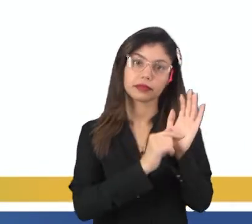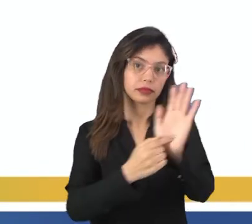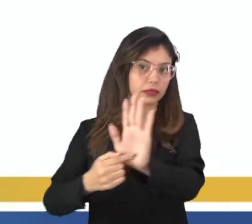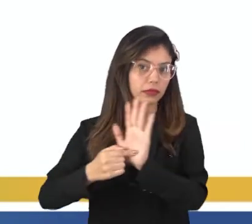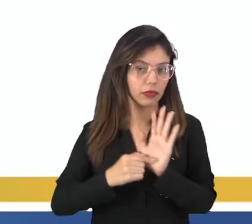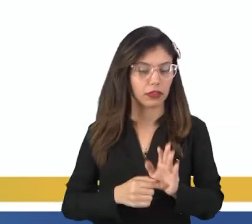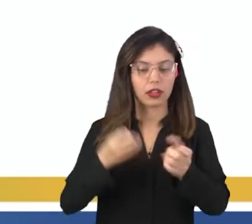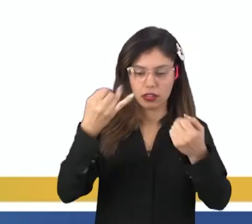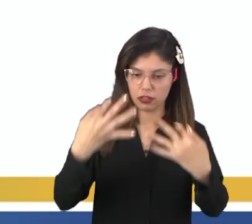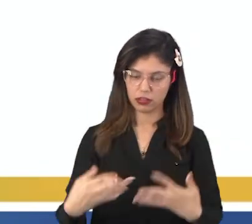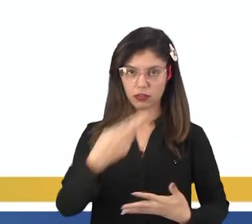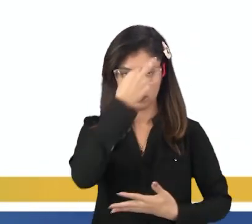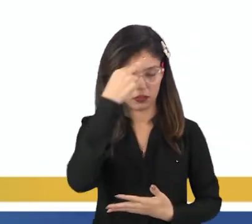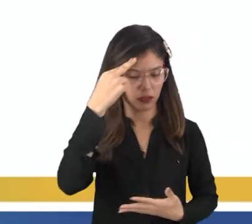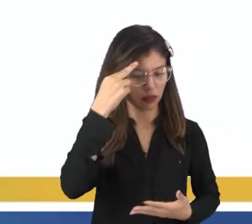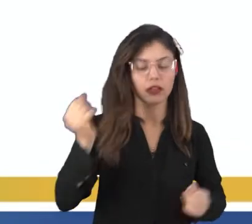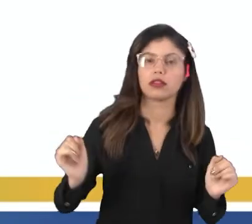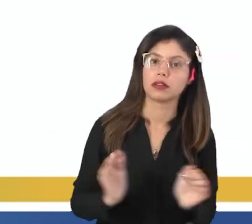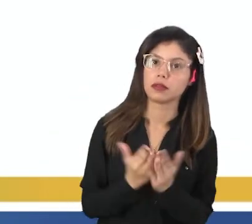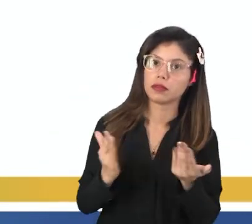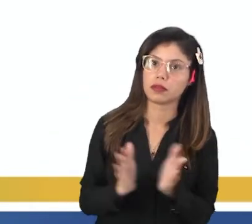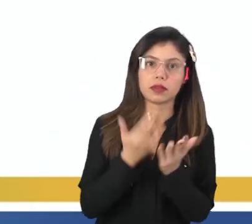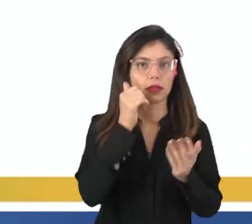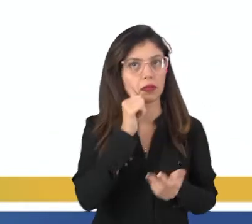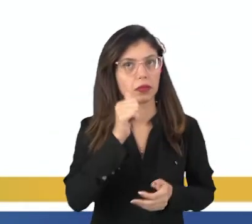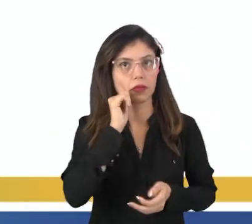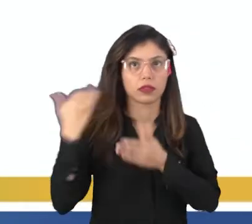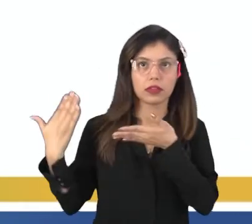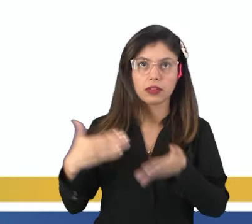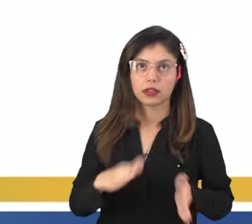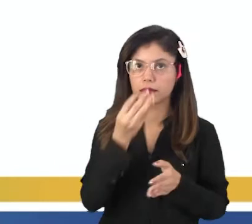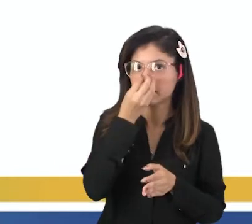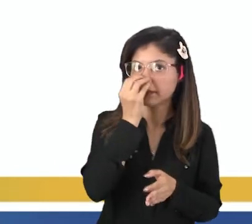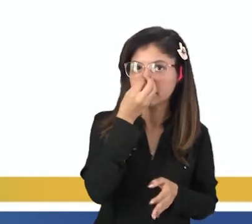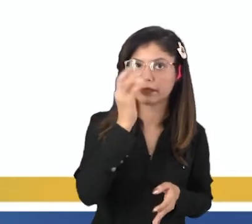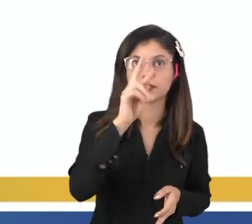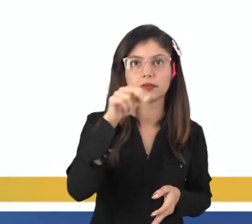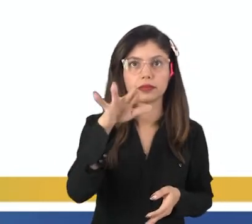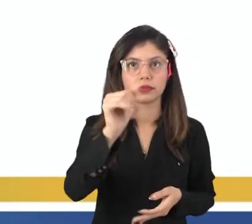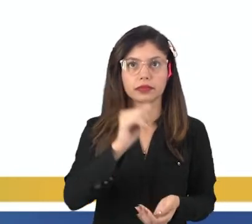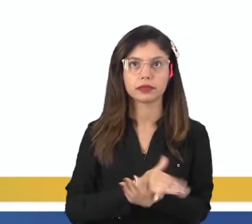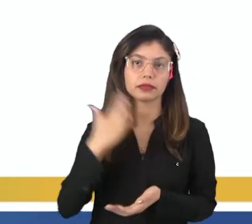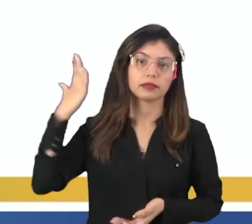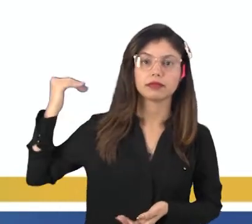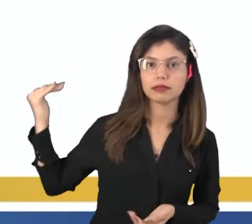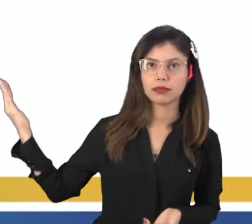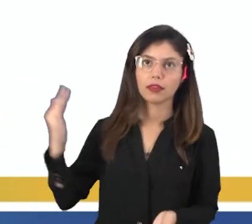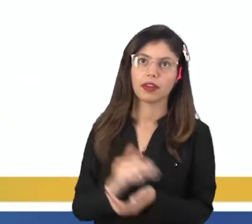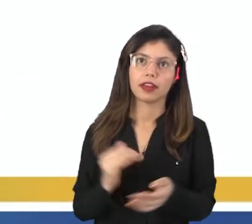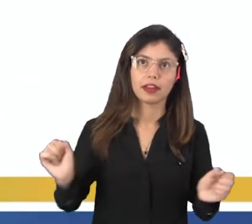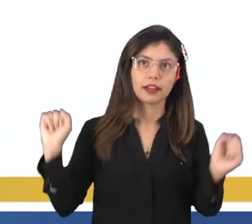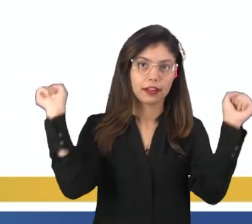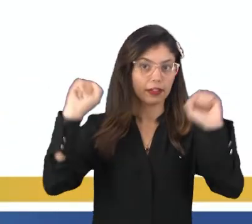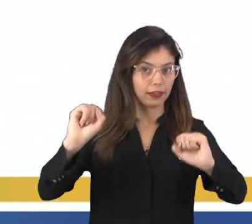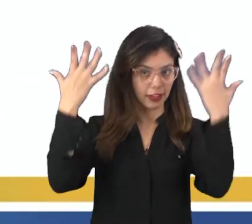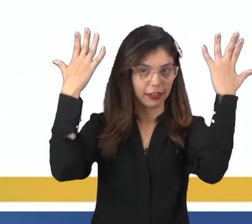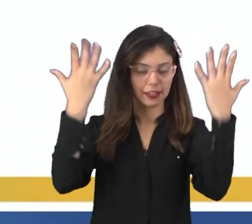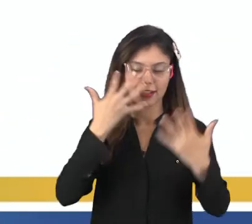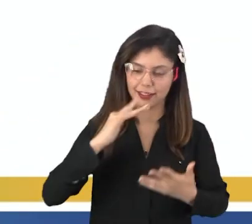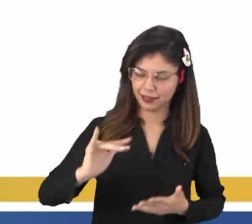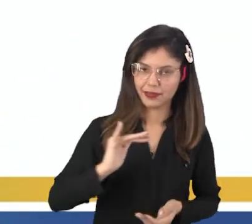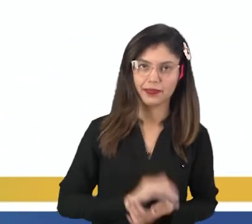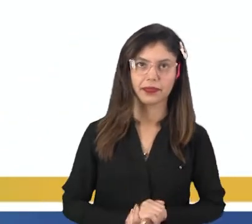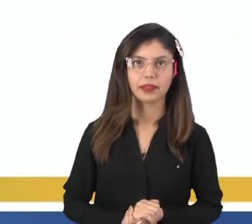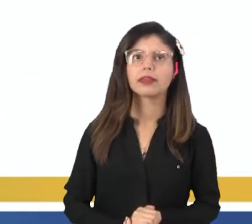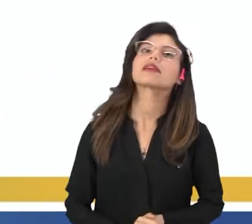artística conta a história de uma menina pobre que é Surpreendida com a chegada do palhaço tenorino famoso por animar festas